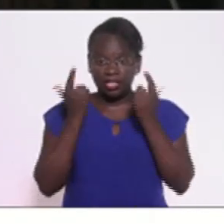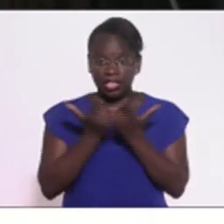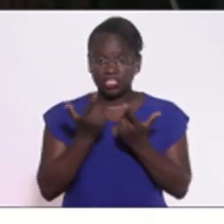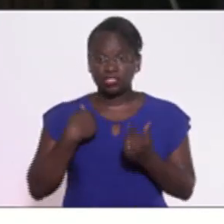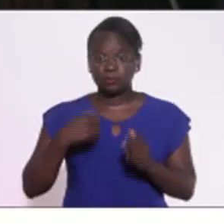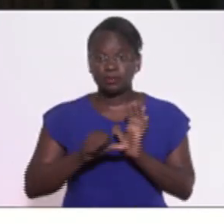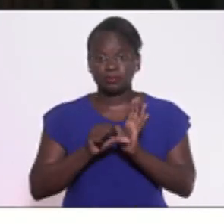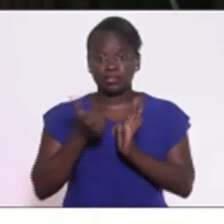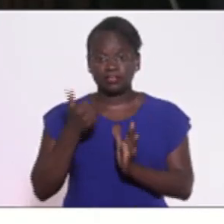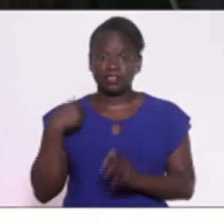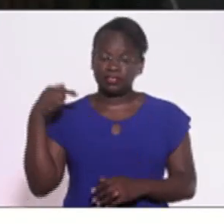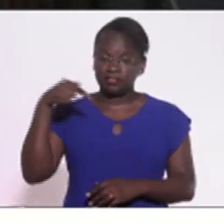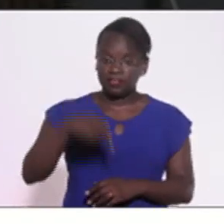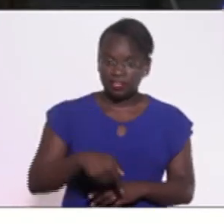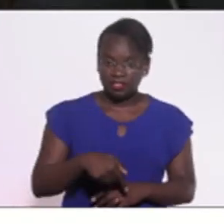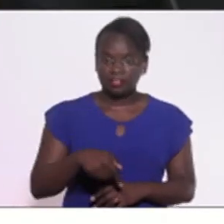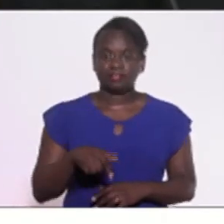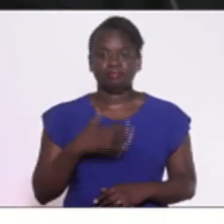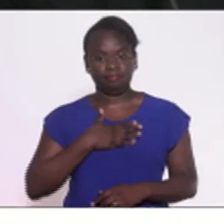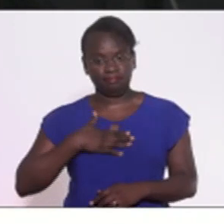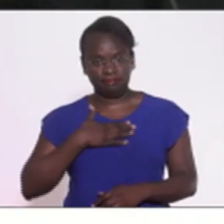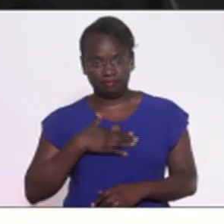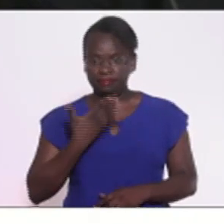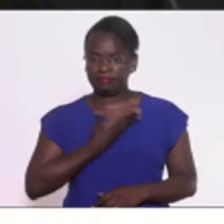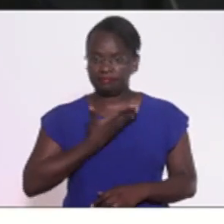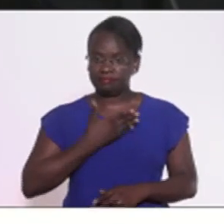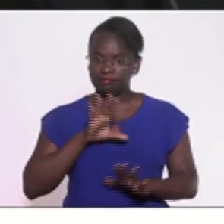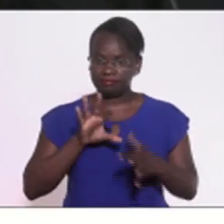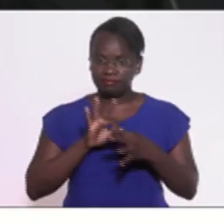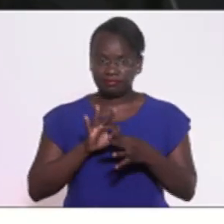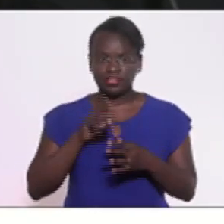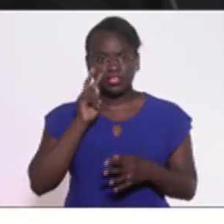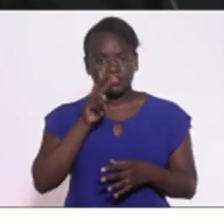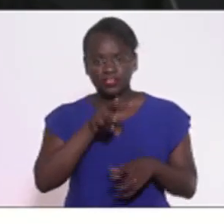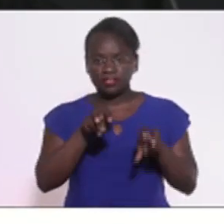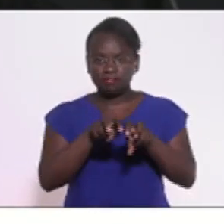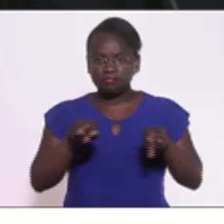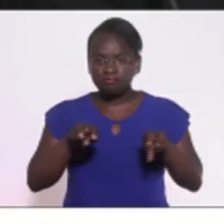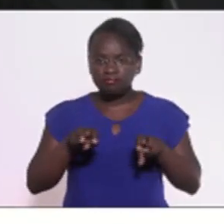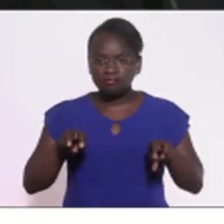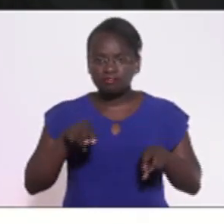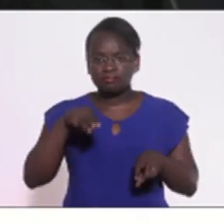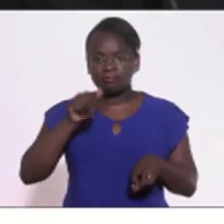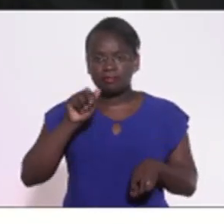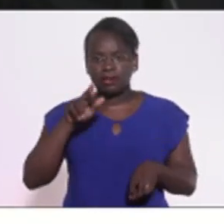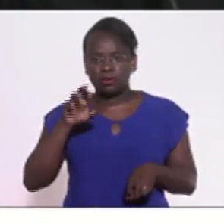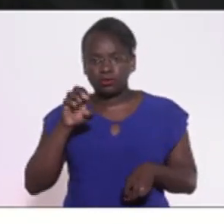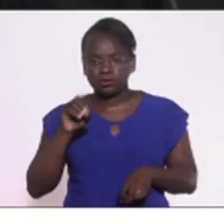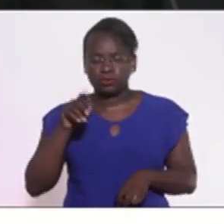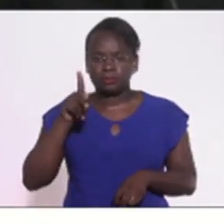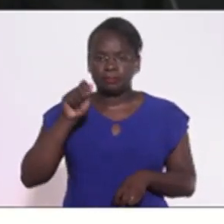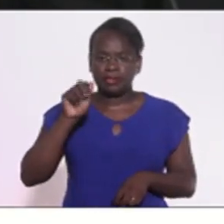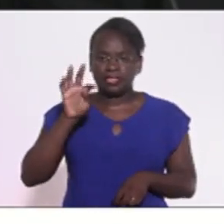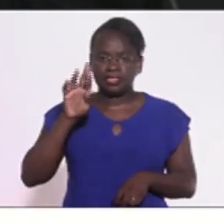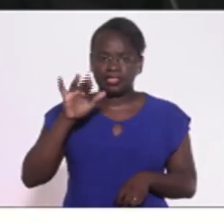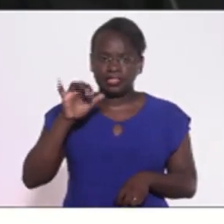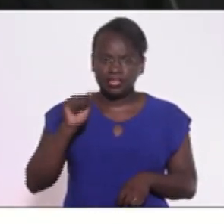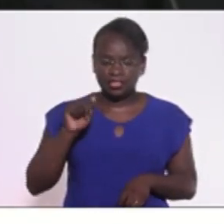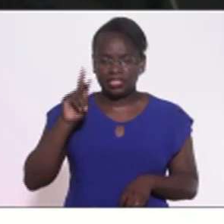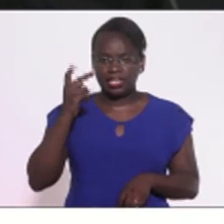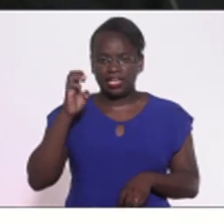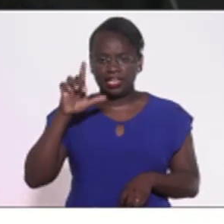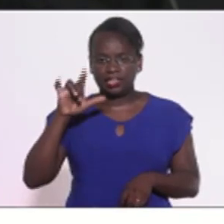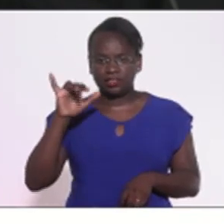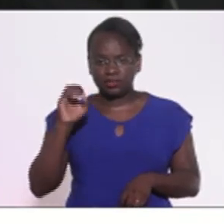vez que eu tenho o prazer de estar aqui, entre amigos. Vejo na plateia o Mauro, a Patrícia, o Hélio, o Sérgio,